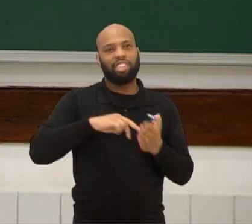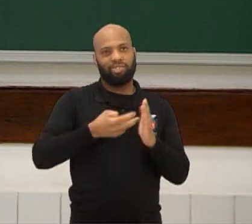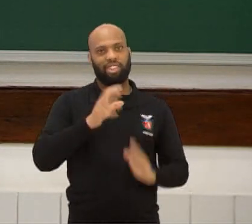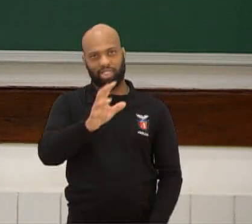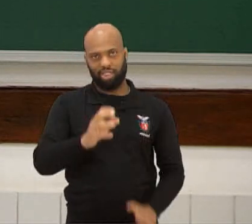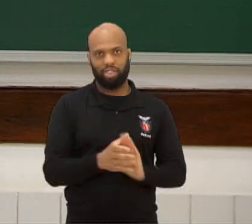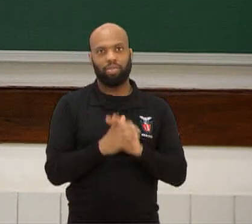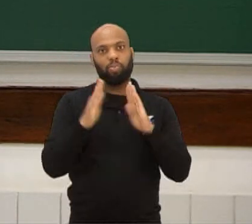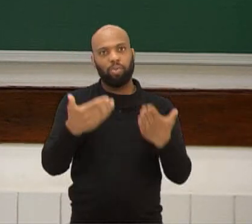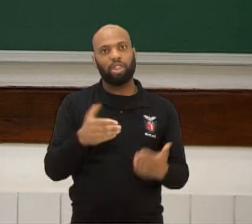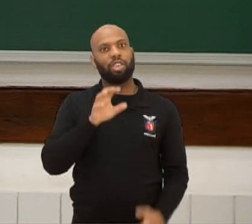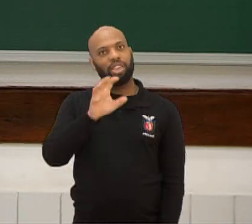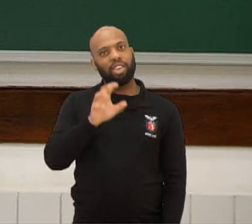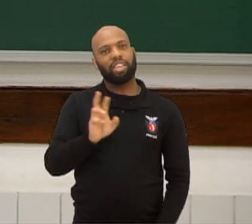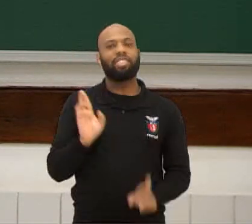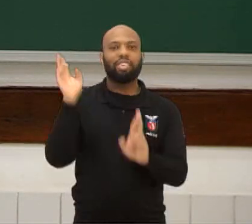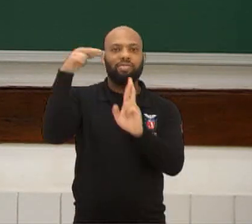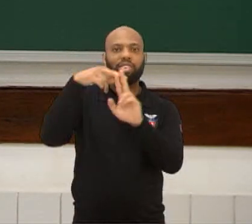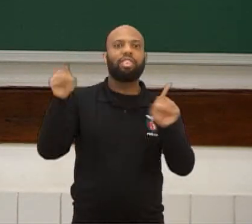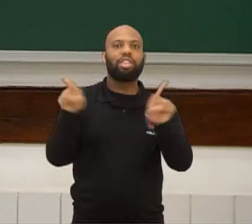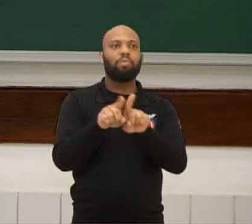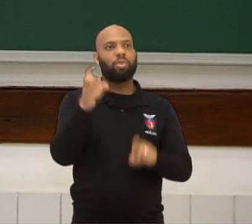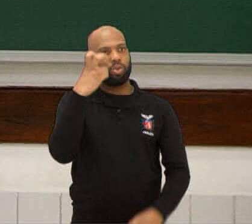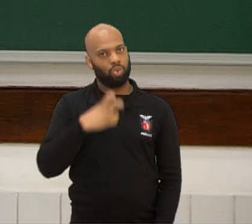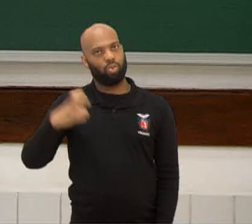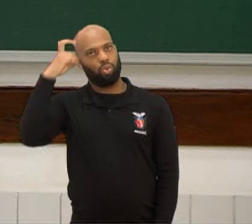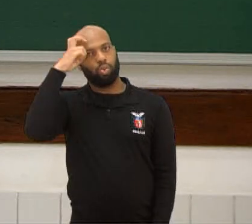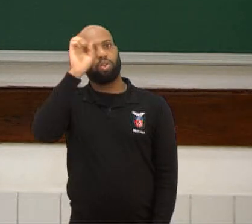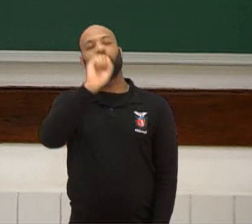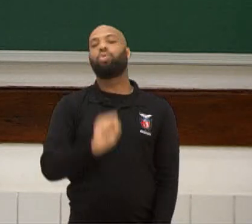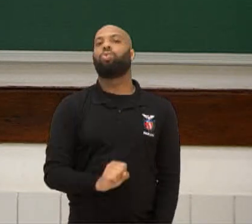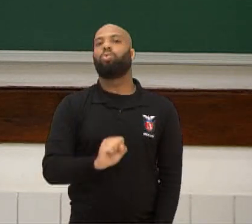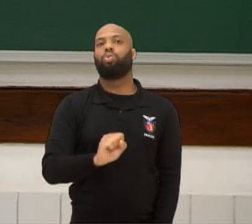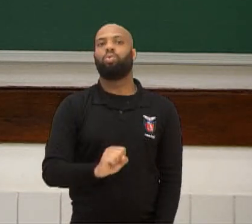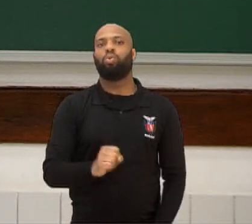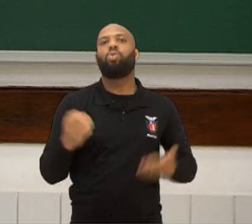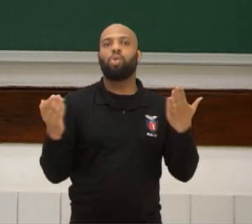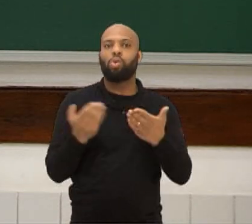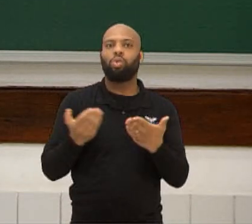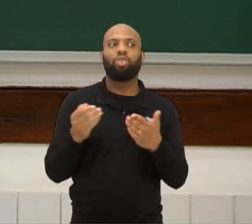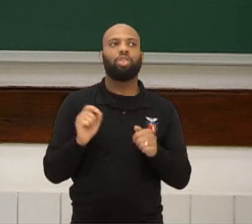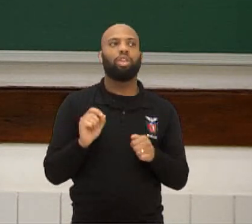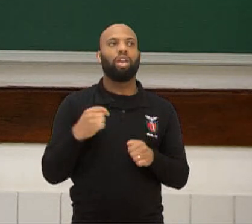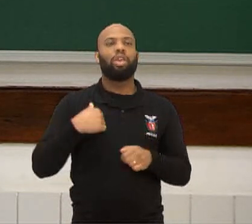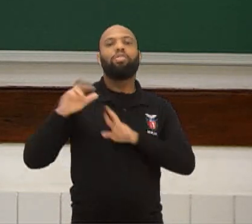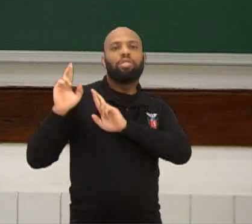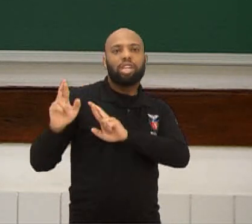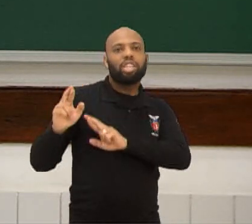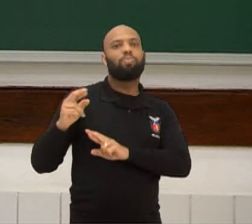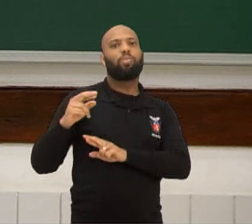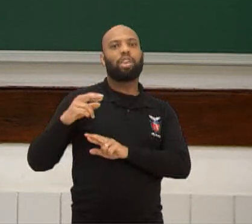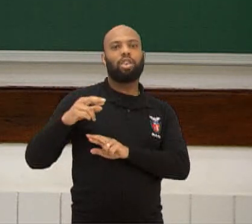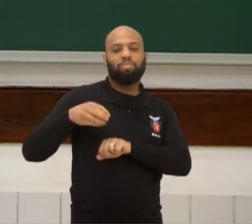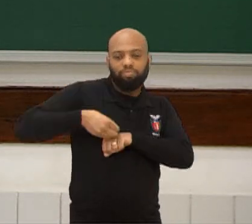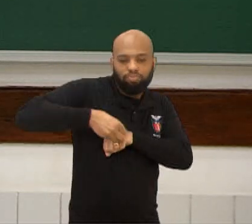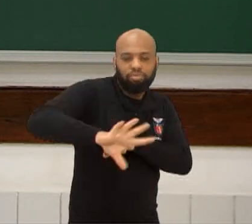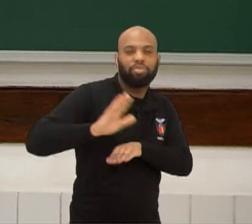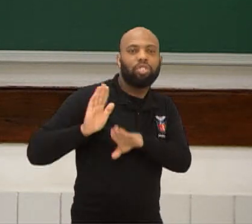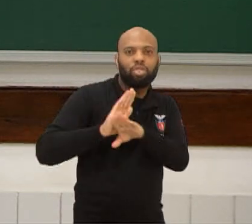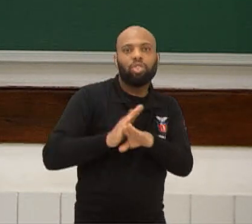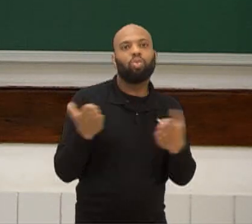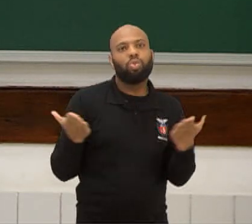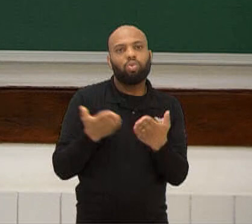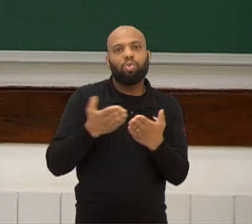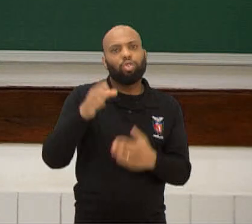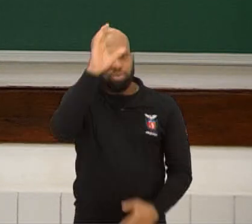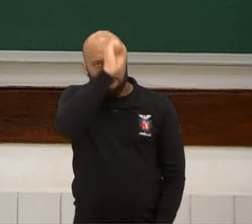certo? Então fica aí uma referência cultural da região sul que a gente desenvolveu hoje. Espero ter contribuído com vocês na aula de hoje,